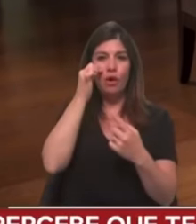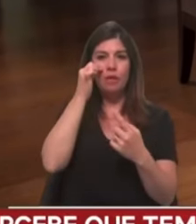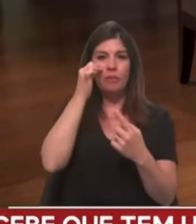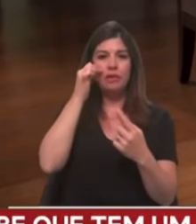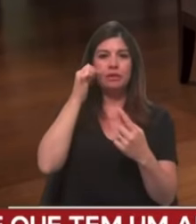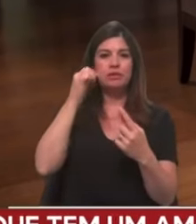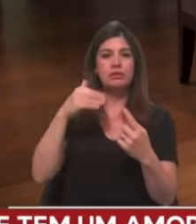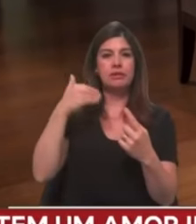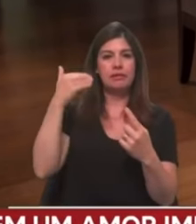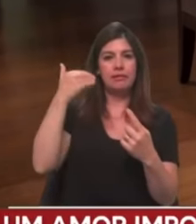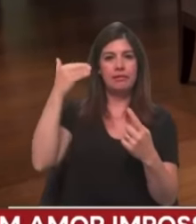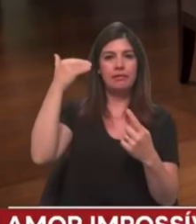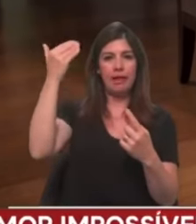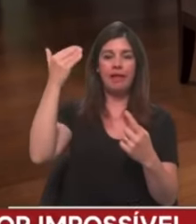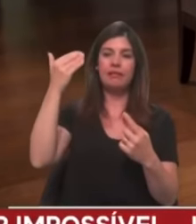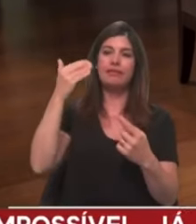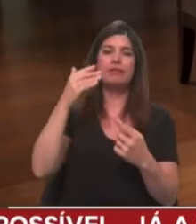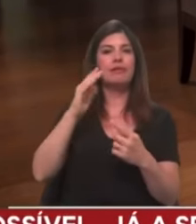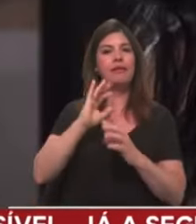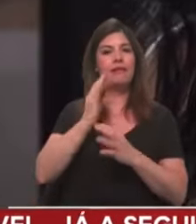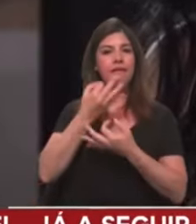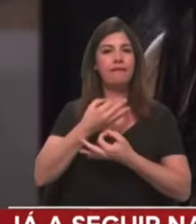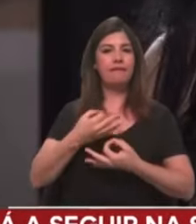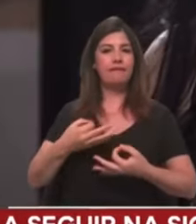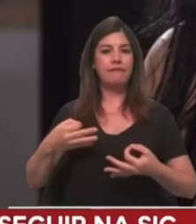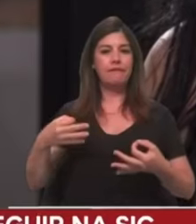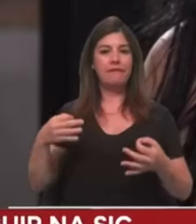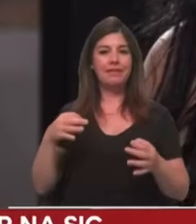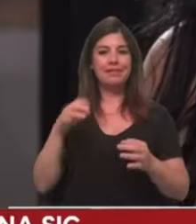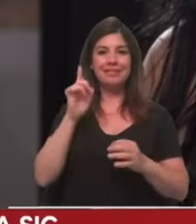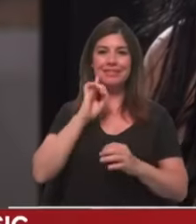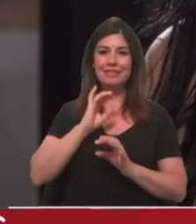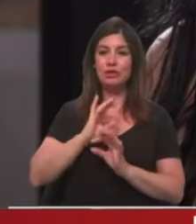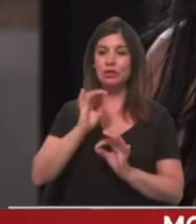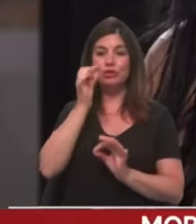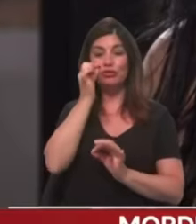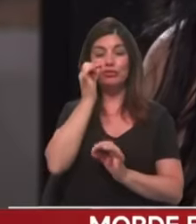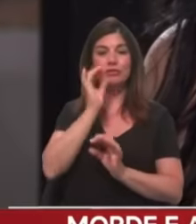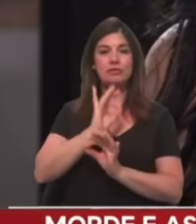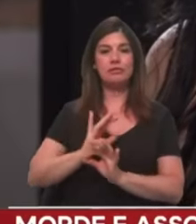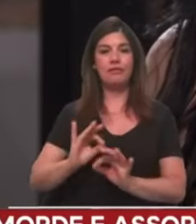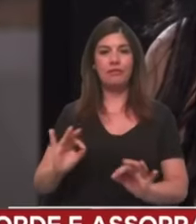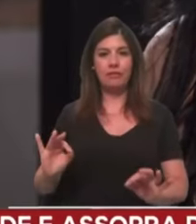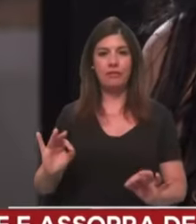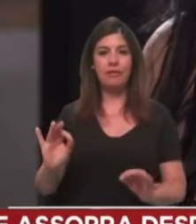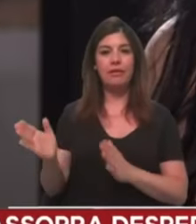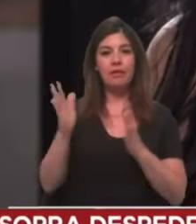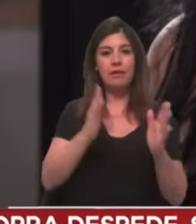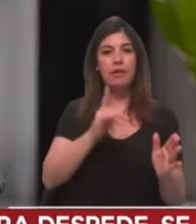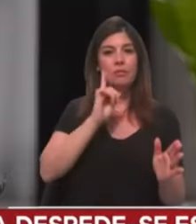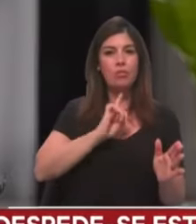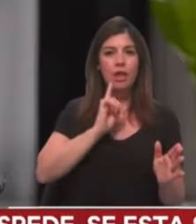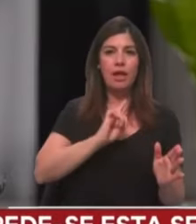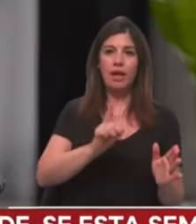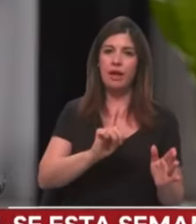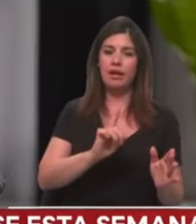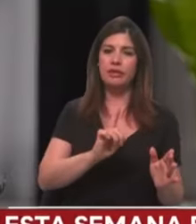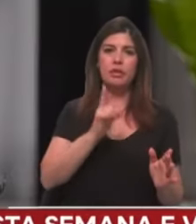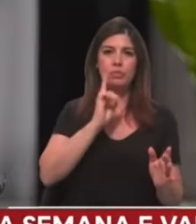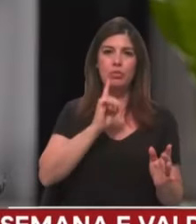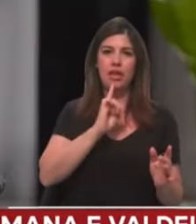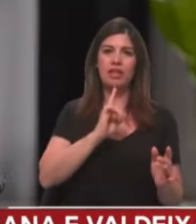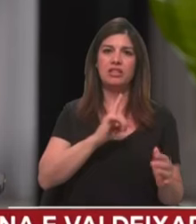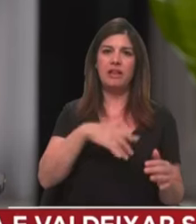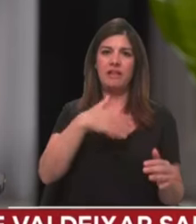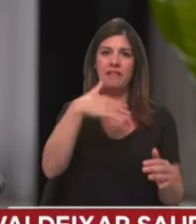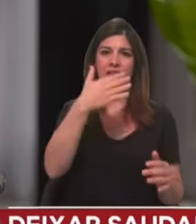ficando charmosos. Ah. As mulheres, à medida que envelhecem, vão ficando velhas. Não é? É verdade. É verdade. E depois, está velha,